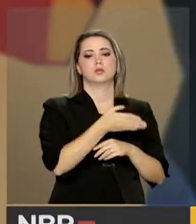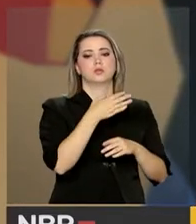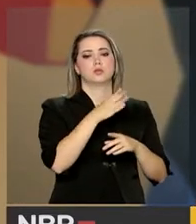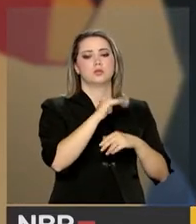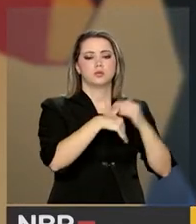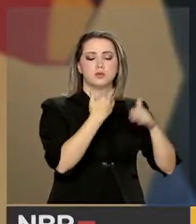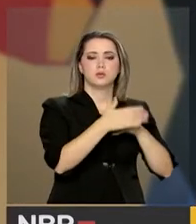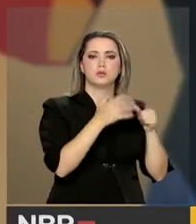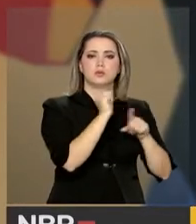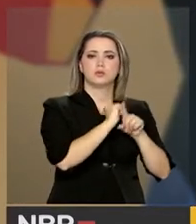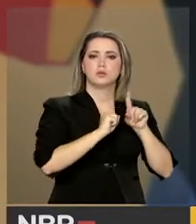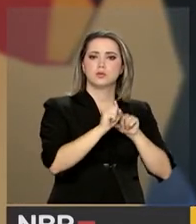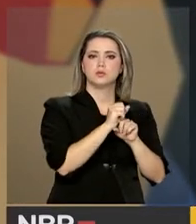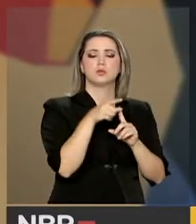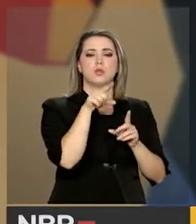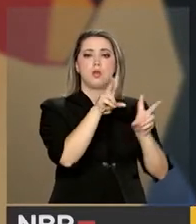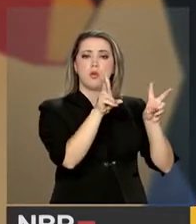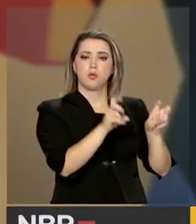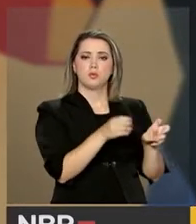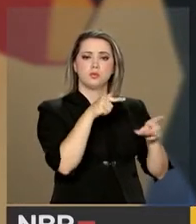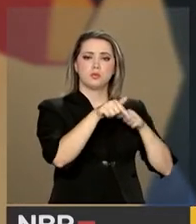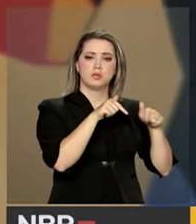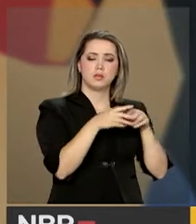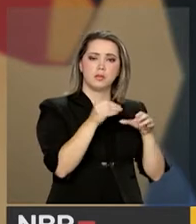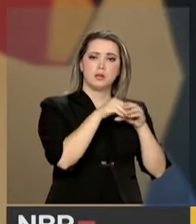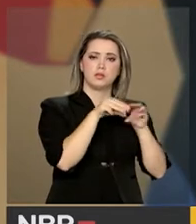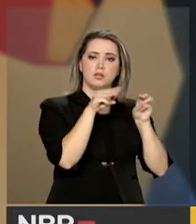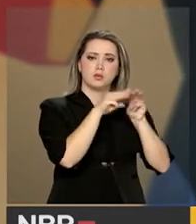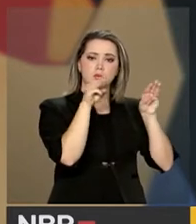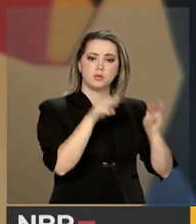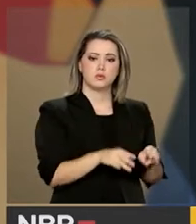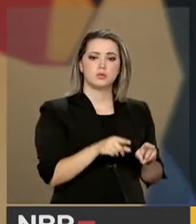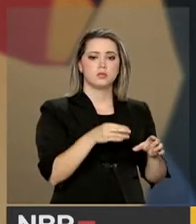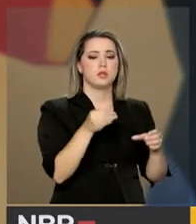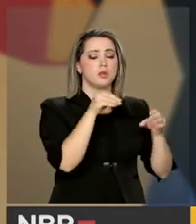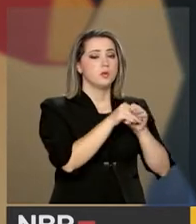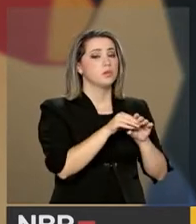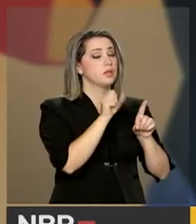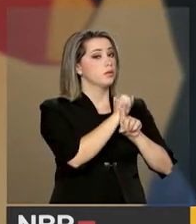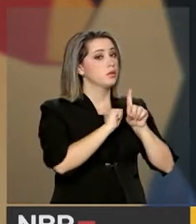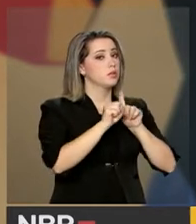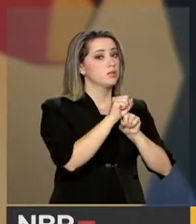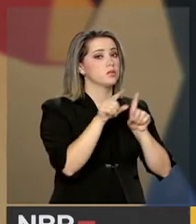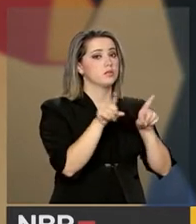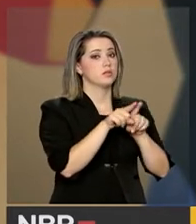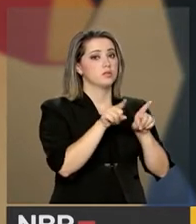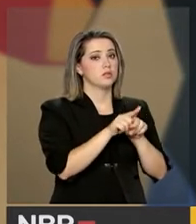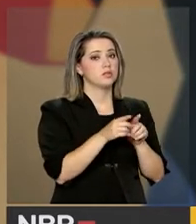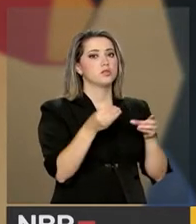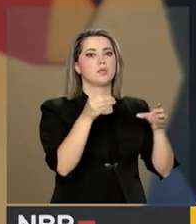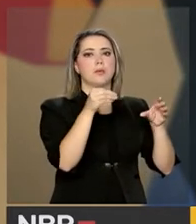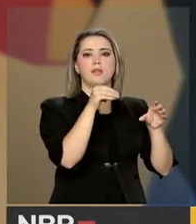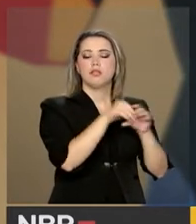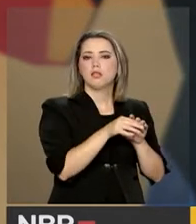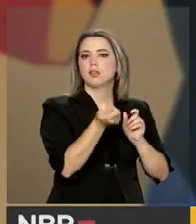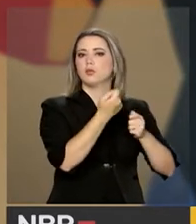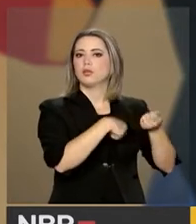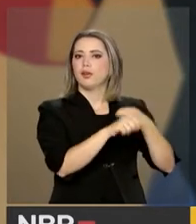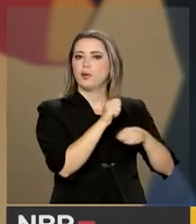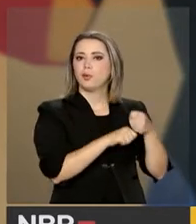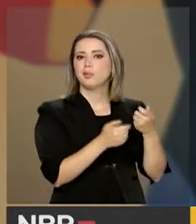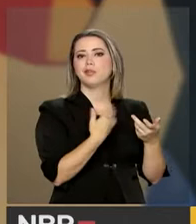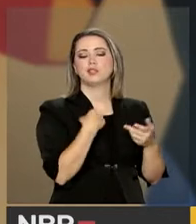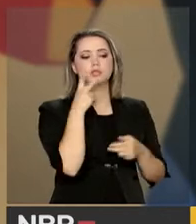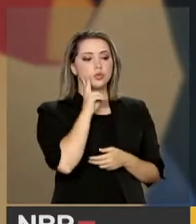desenvolvimento, para a função do museu dentro da sociedade e também dentro da economia. Então a gente